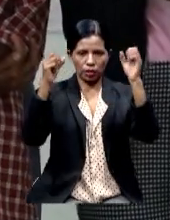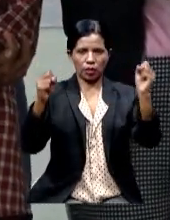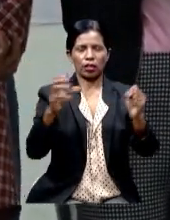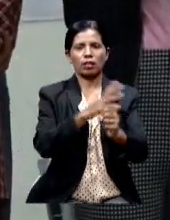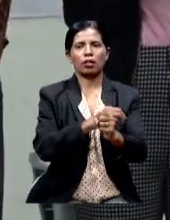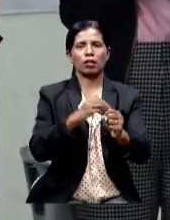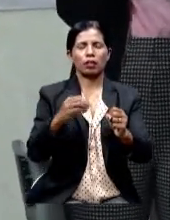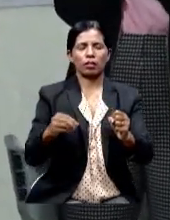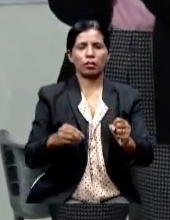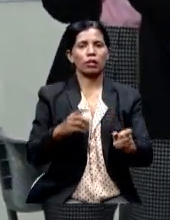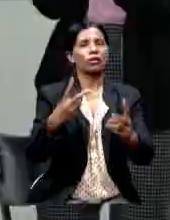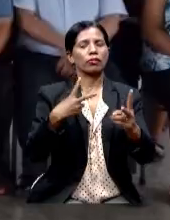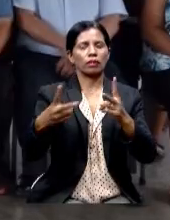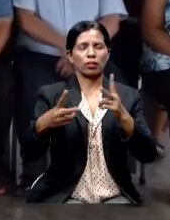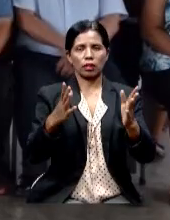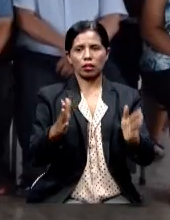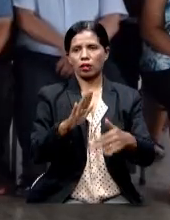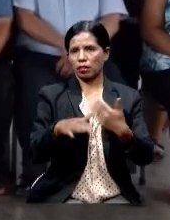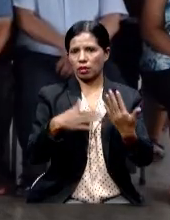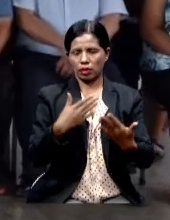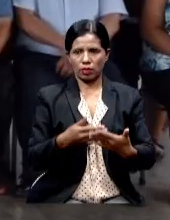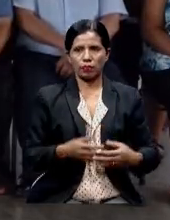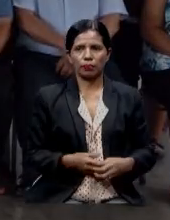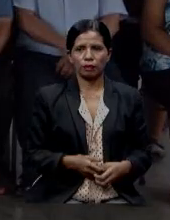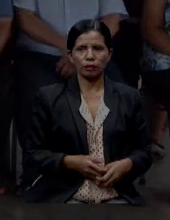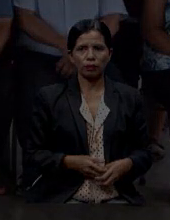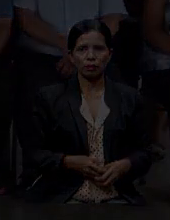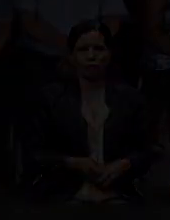honorário no convidados Siraceluk. Equipa cobertura, GMN.